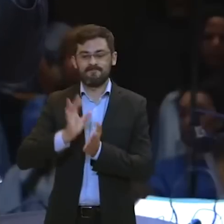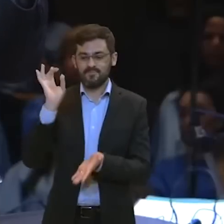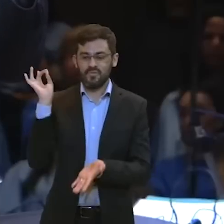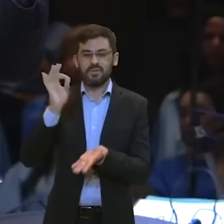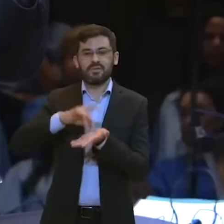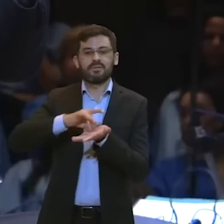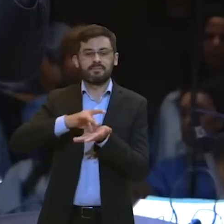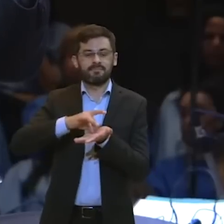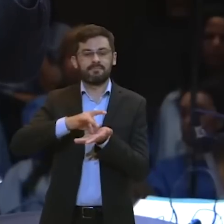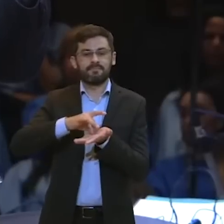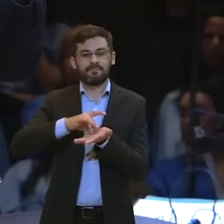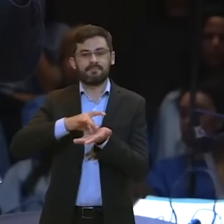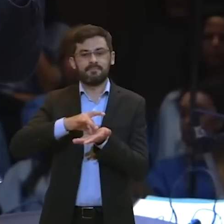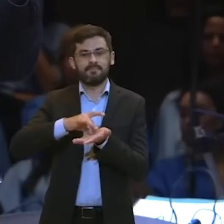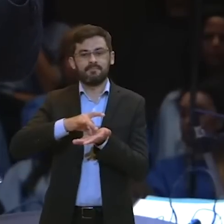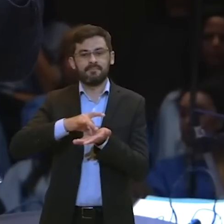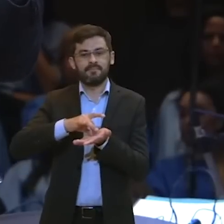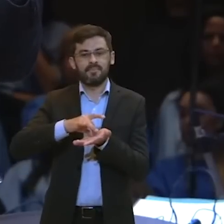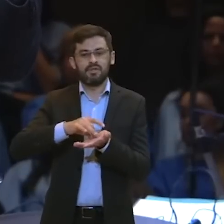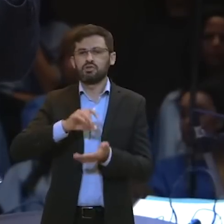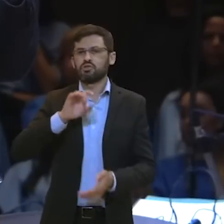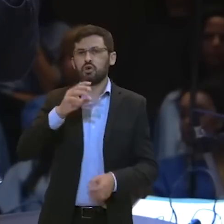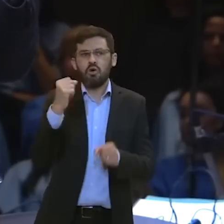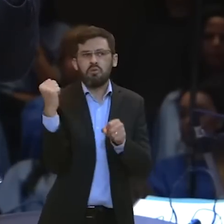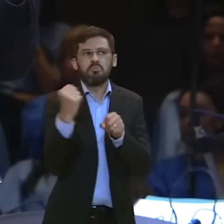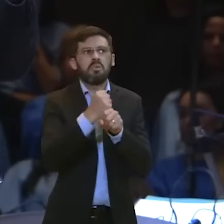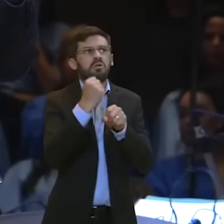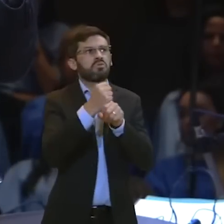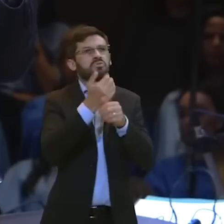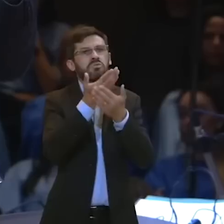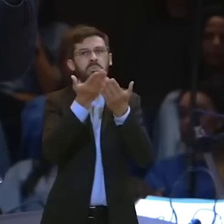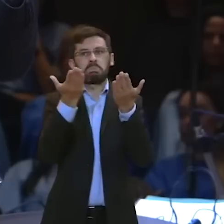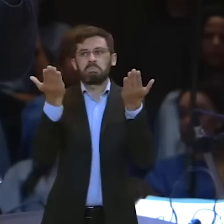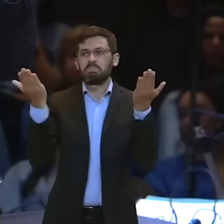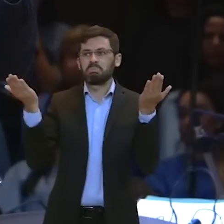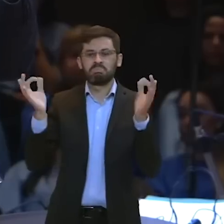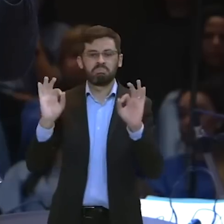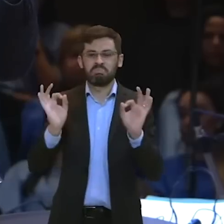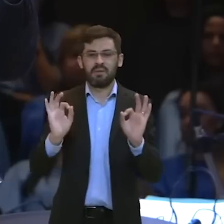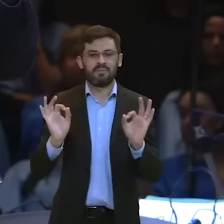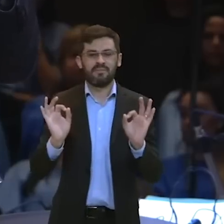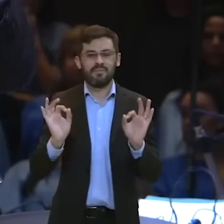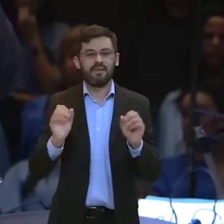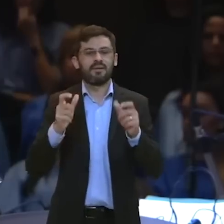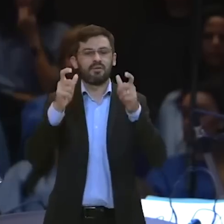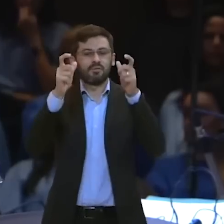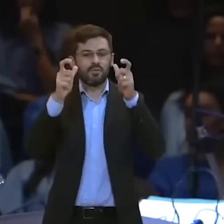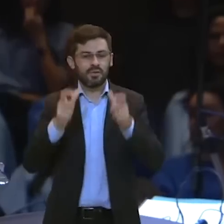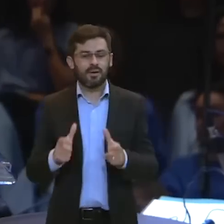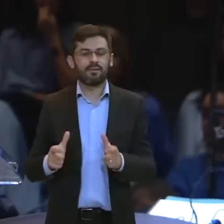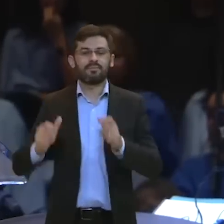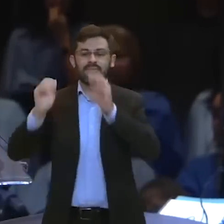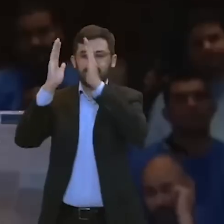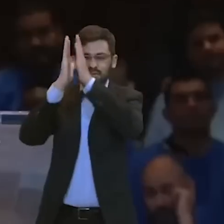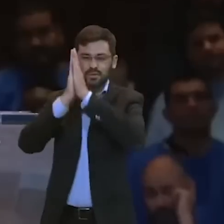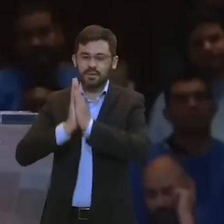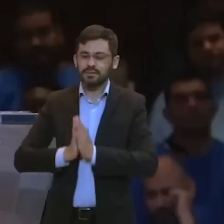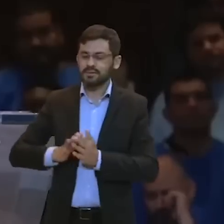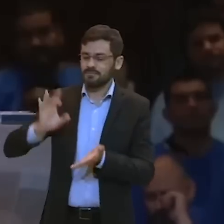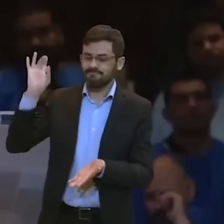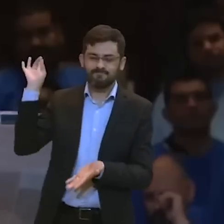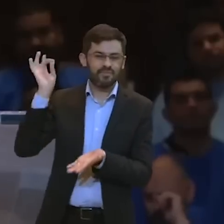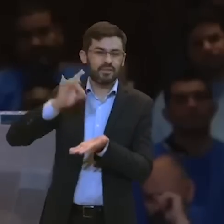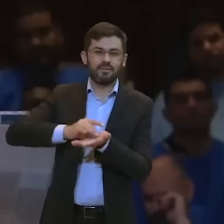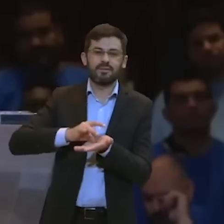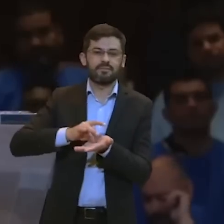presente. Não é mais um monumento da fé dos antigos, é o lugar da